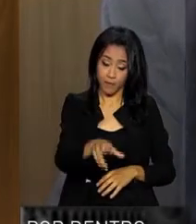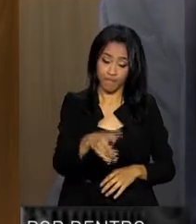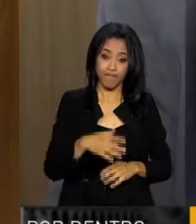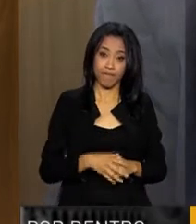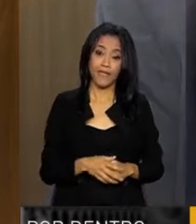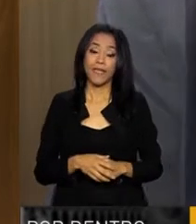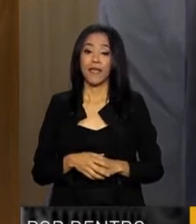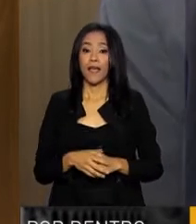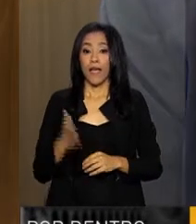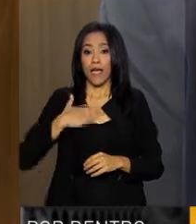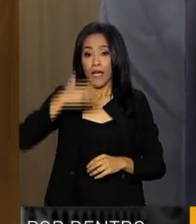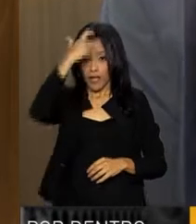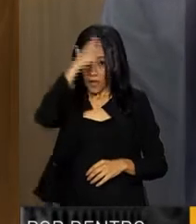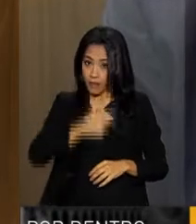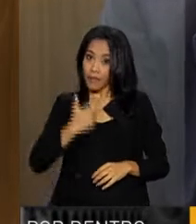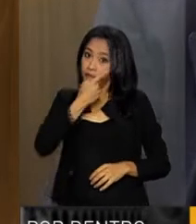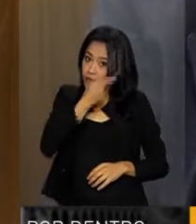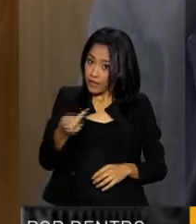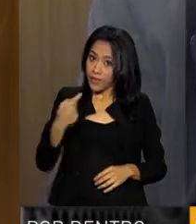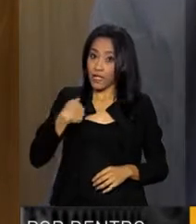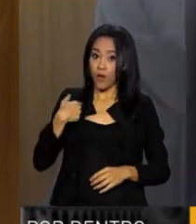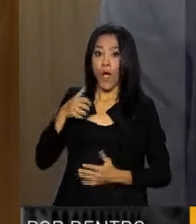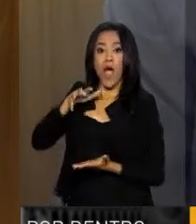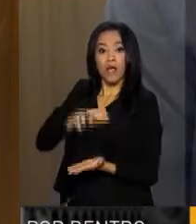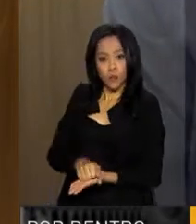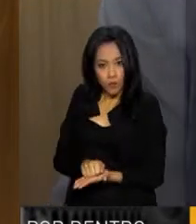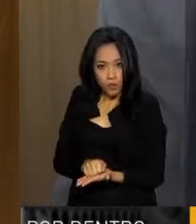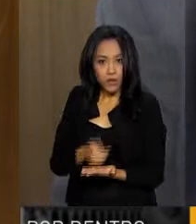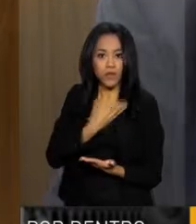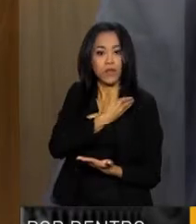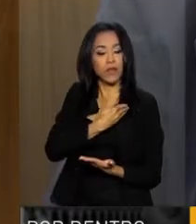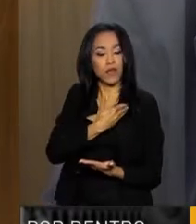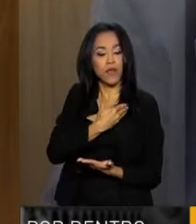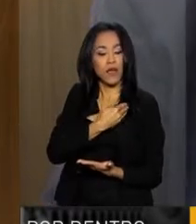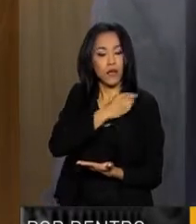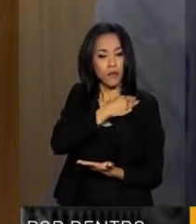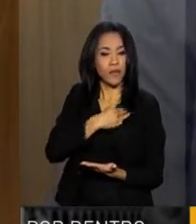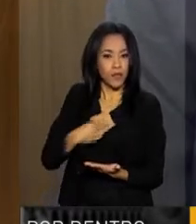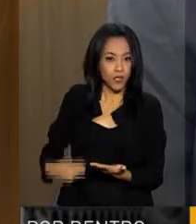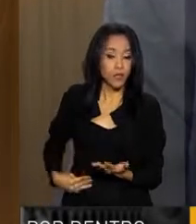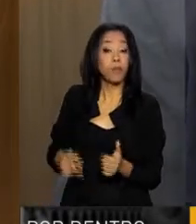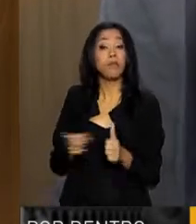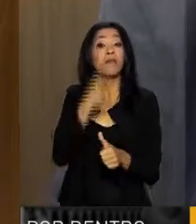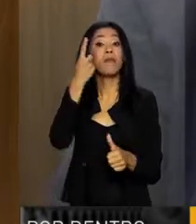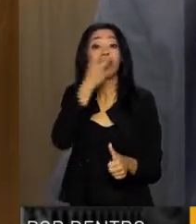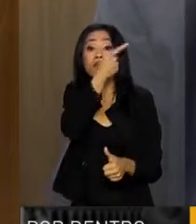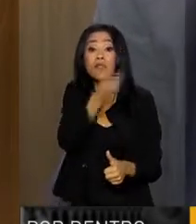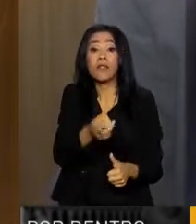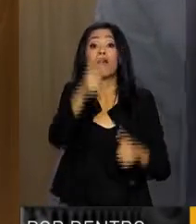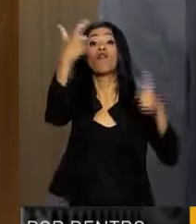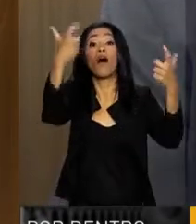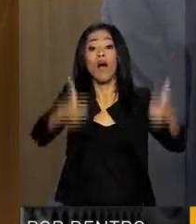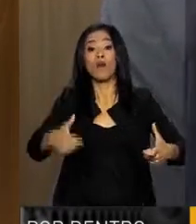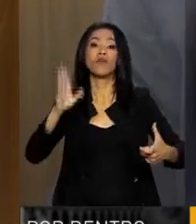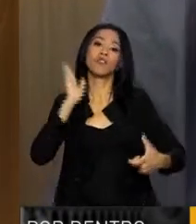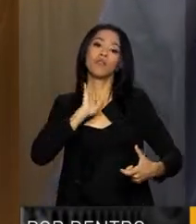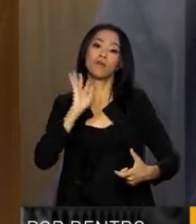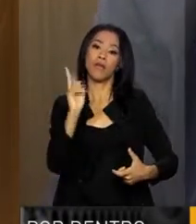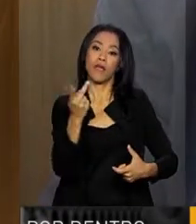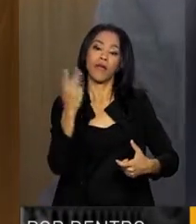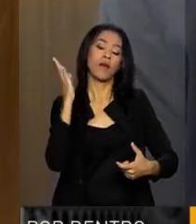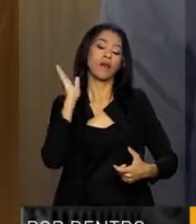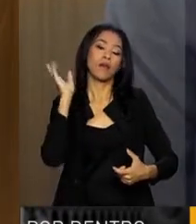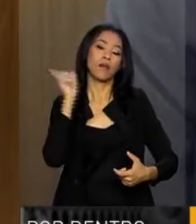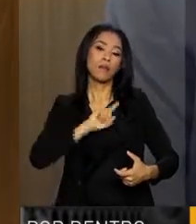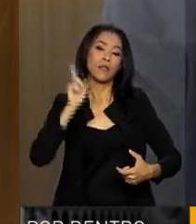com o ministro depois que tomei posse foi a mariana é antes de ir pro meu gabinete de